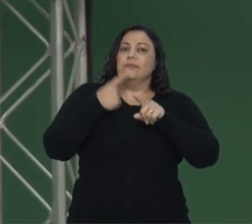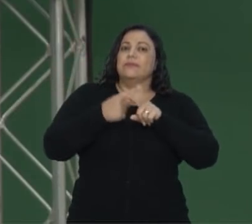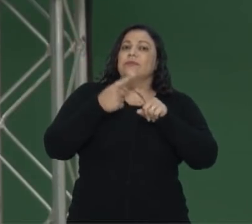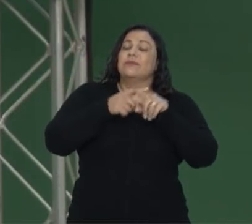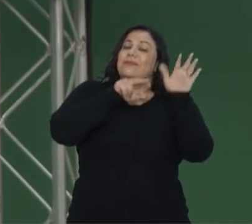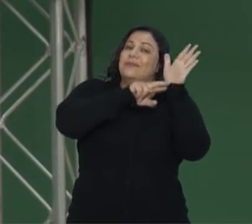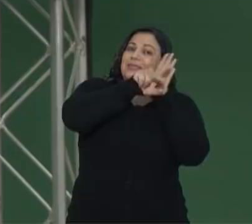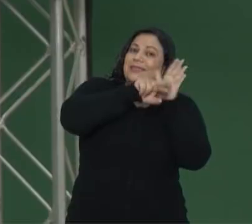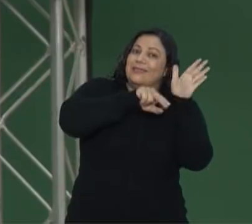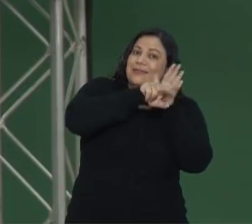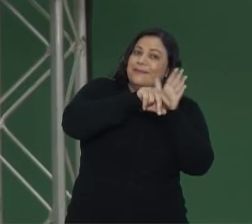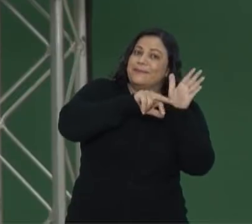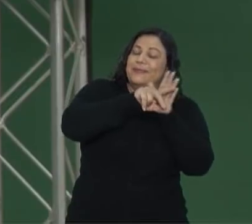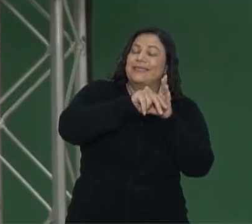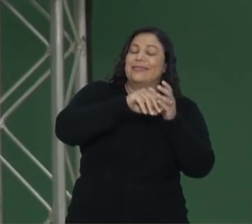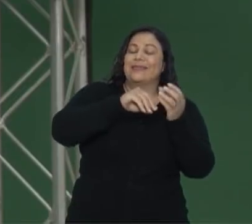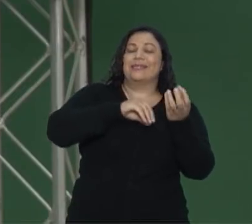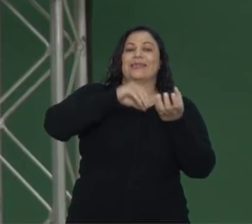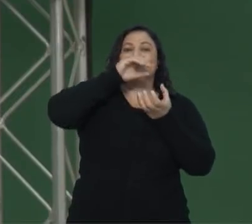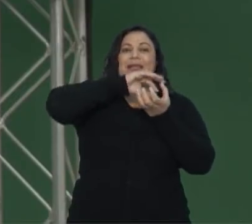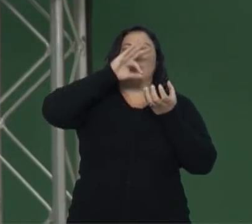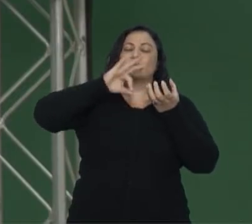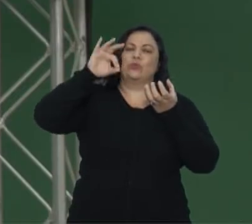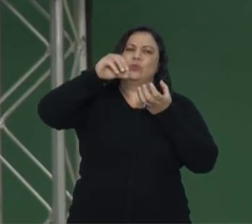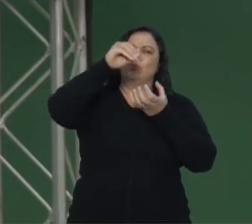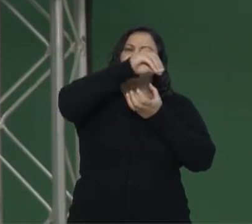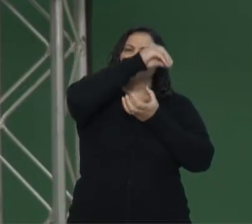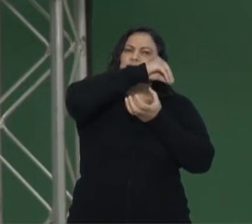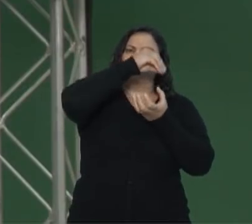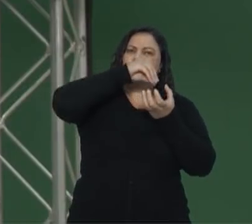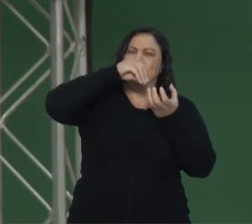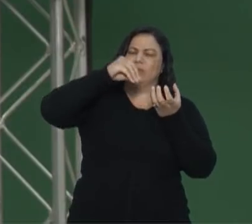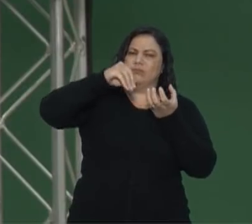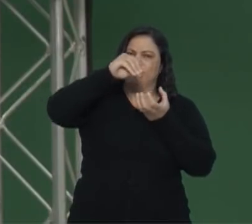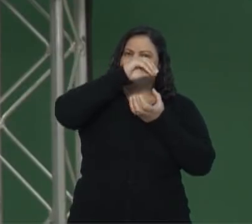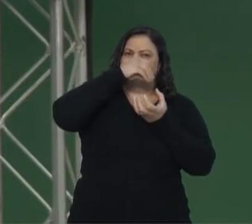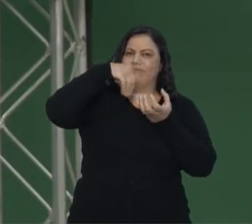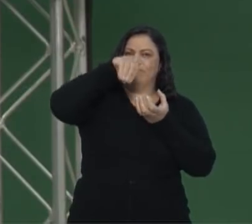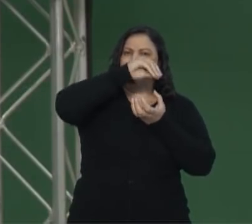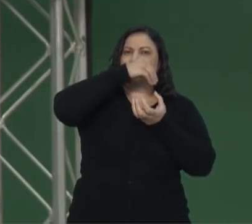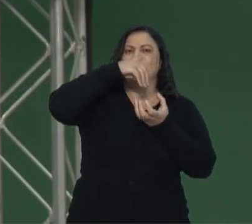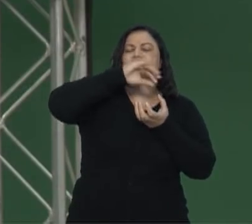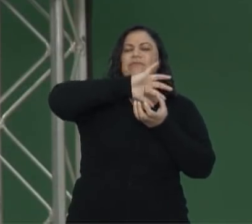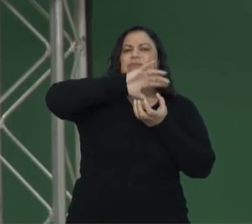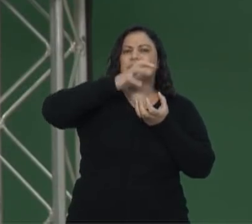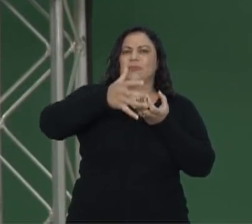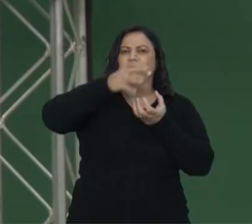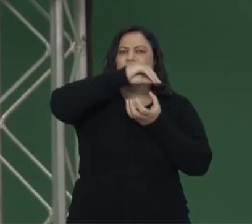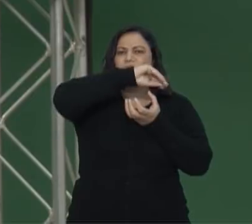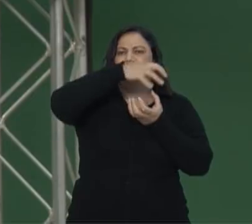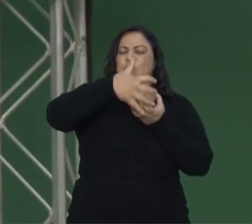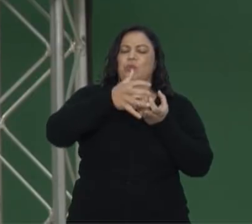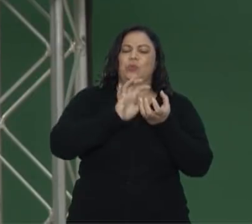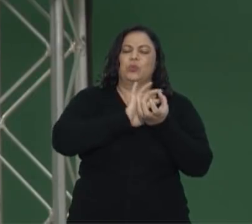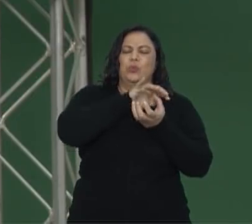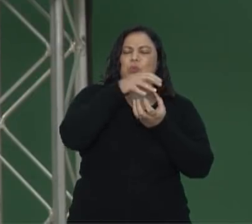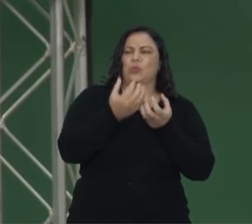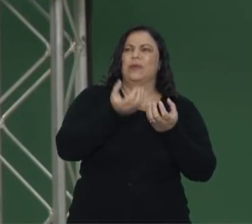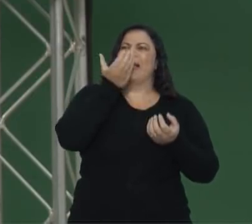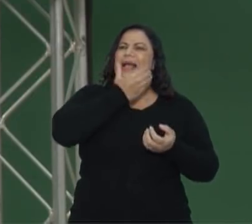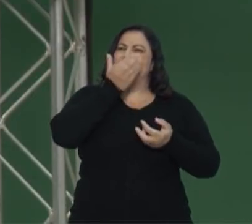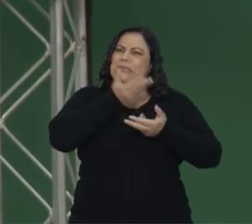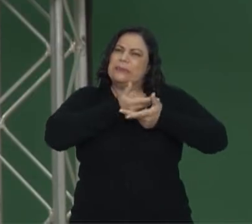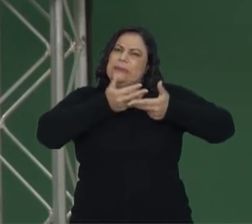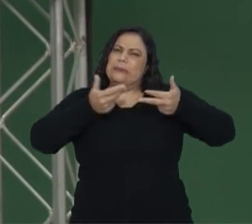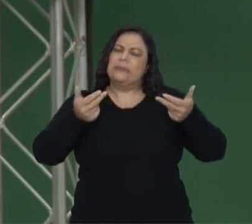bactérias e aos fungos, a transformação daquilo que é orgânico, qual é a constituição das frutas e dos vegetais,